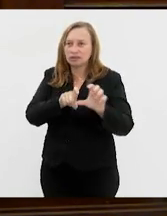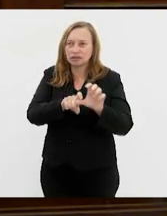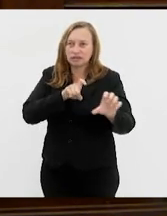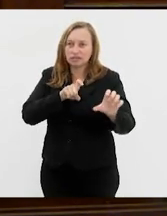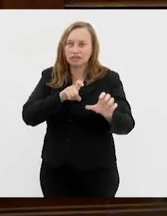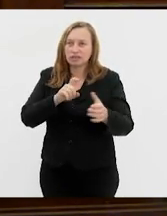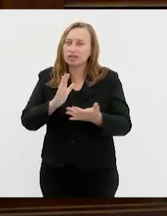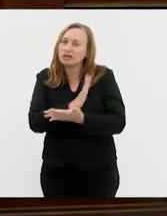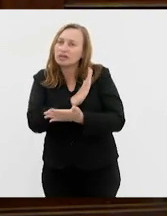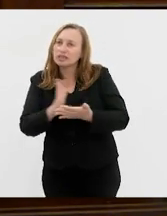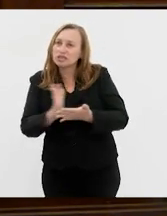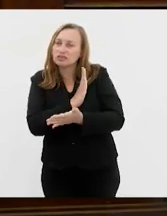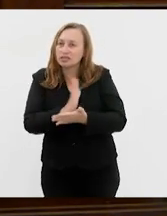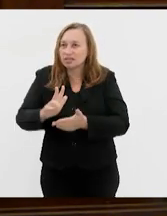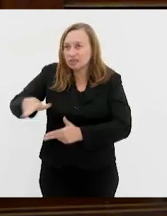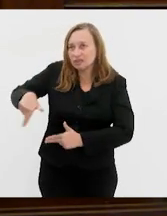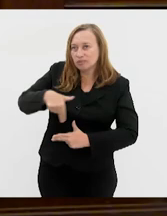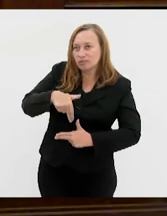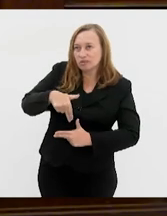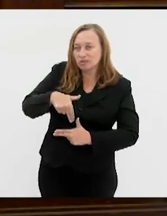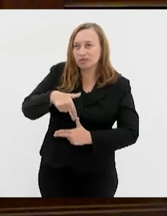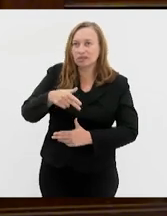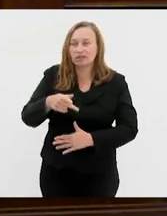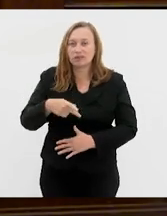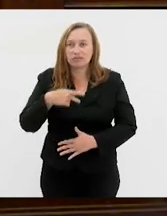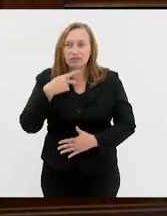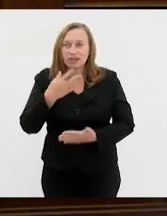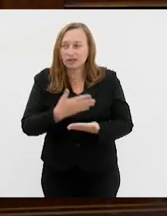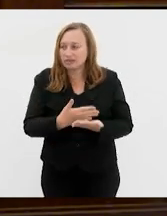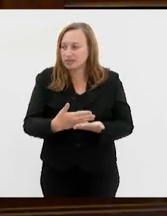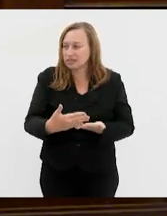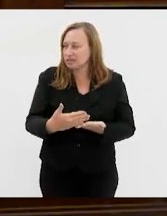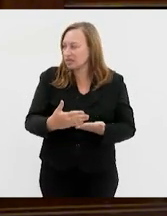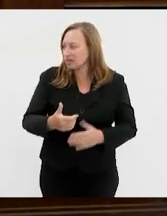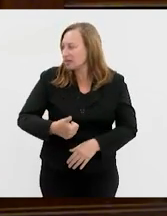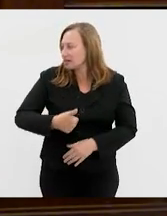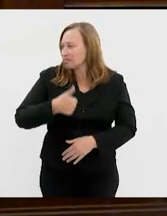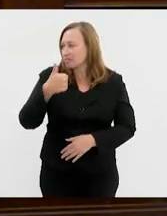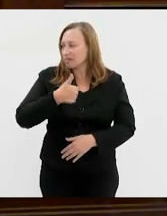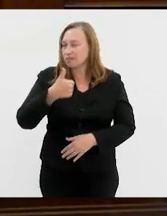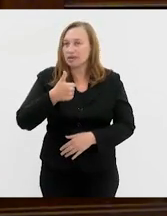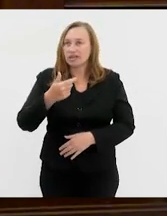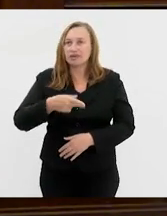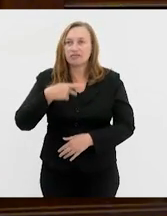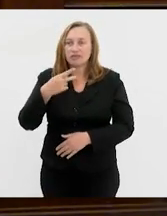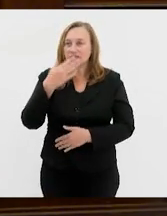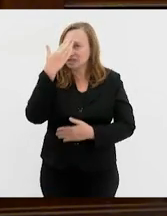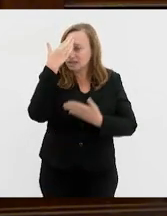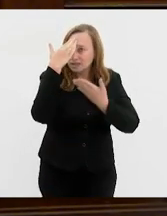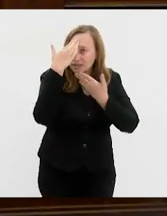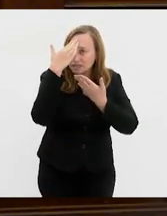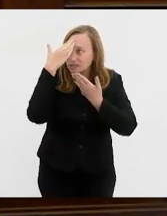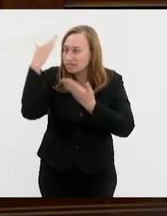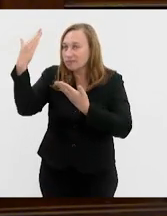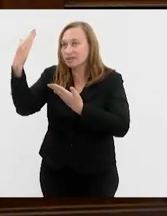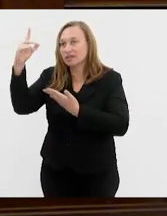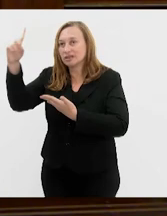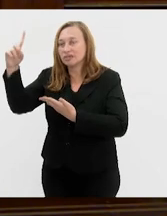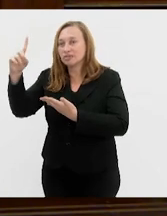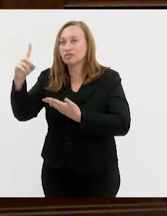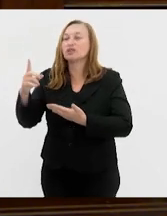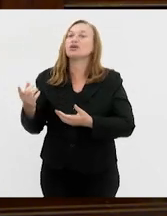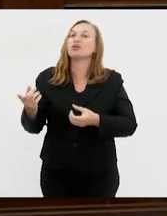começava falando assim: que as minhas primeiras palavras sejam de agradecimento a Deus. E eu retorno da mesma